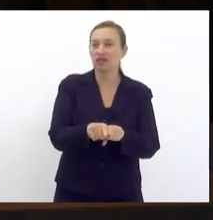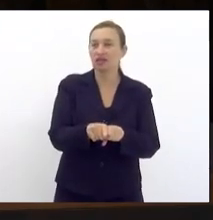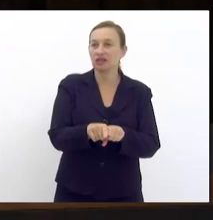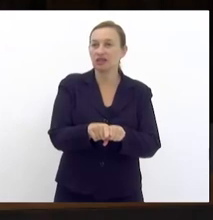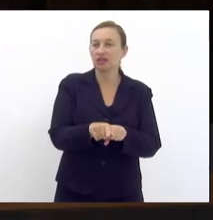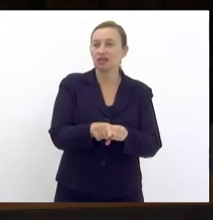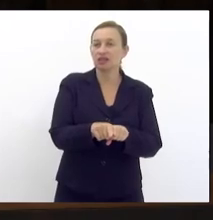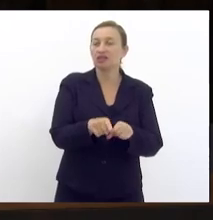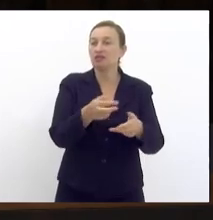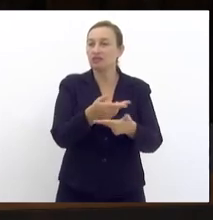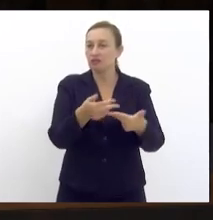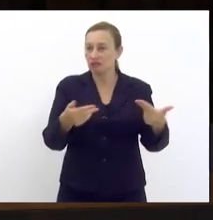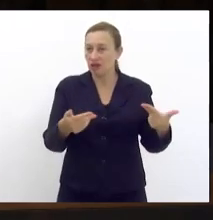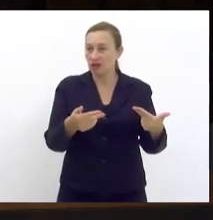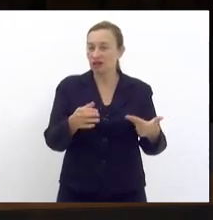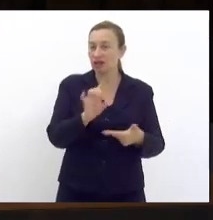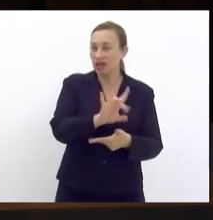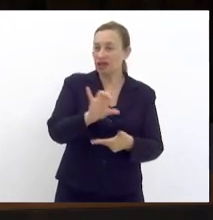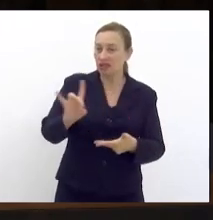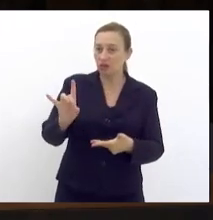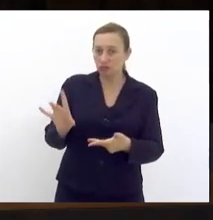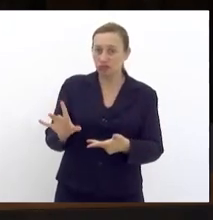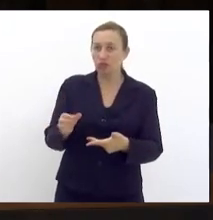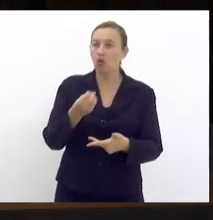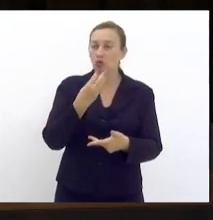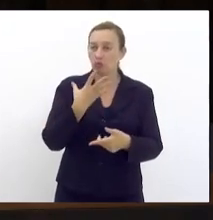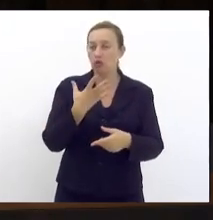funções do Thompson, mas está muito bem entregue.